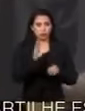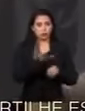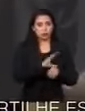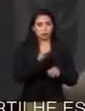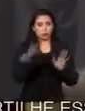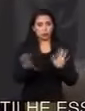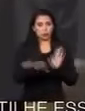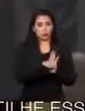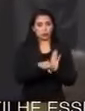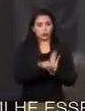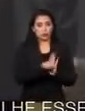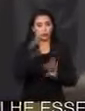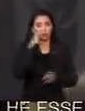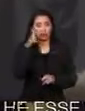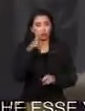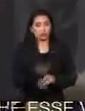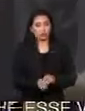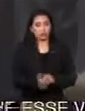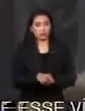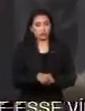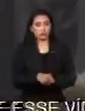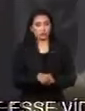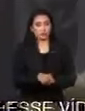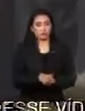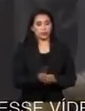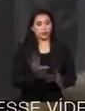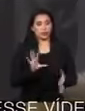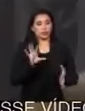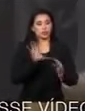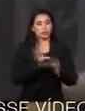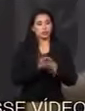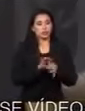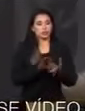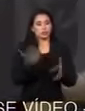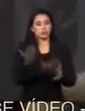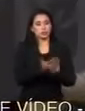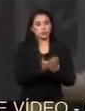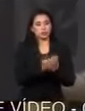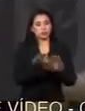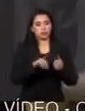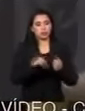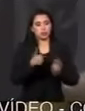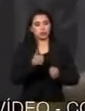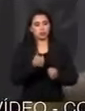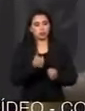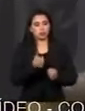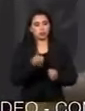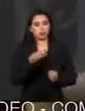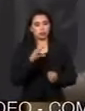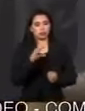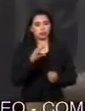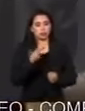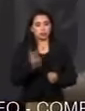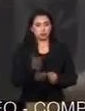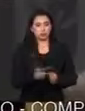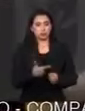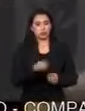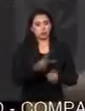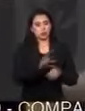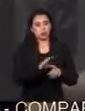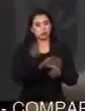eficácia erga omnes e efeito vinculante nos termos do artigo 102, parágrafo 2º da Constituição Federal. Agradeço a todos a oportunidade